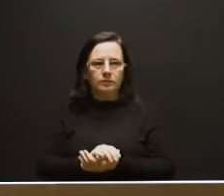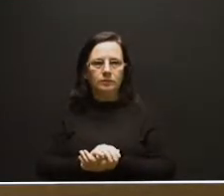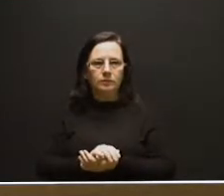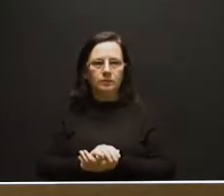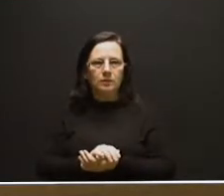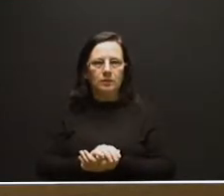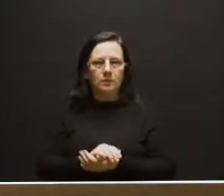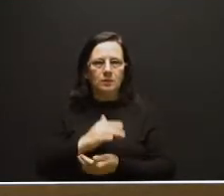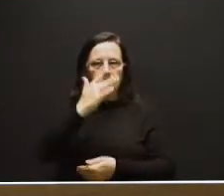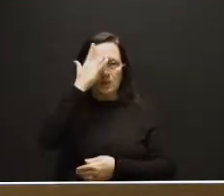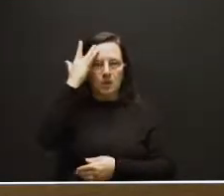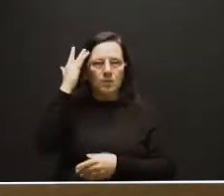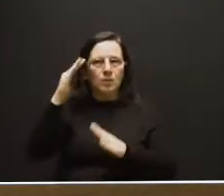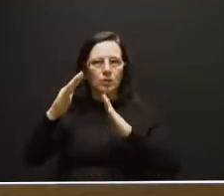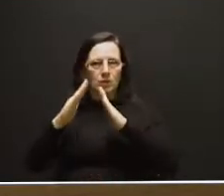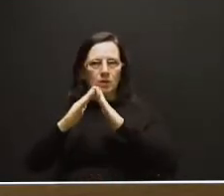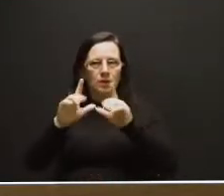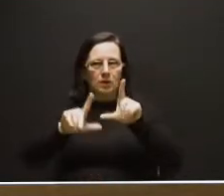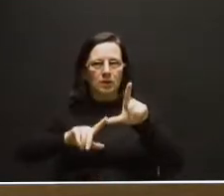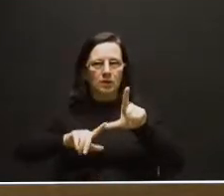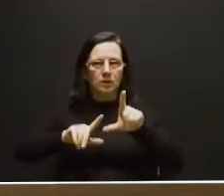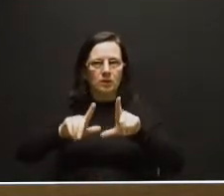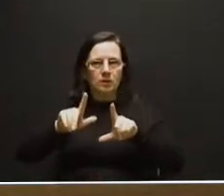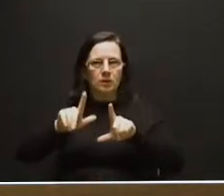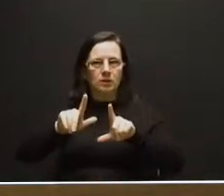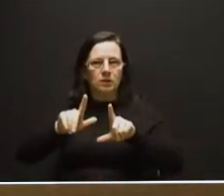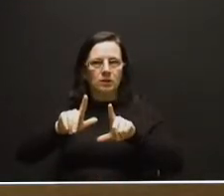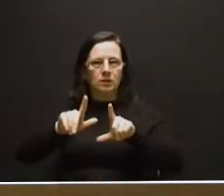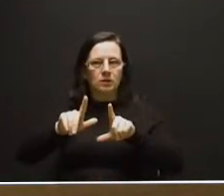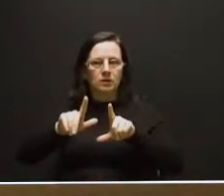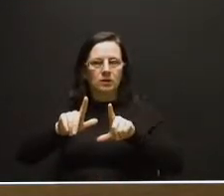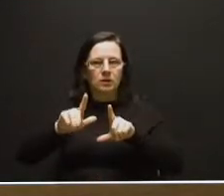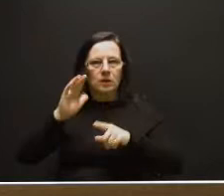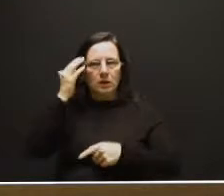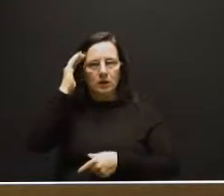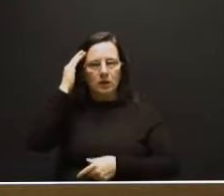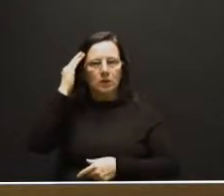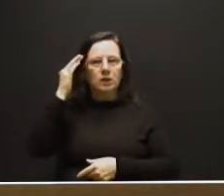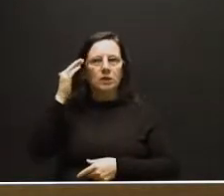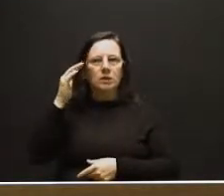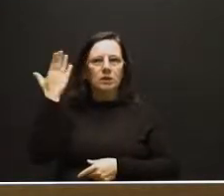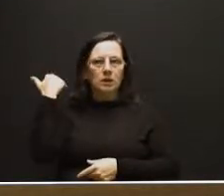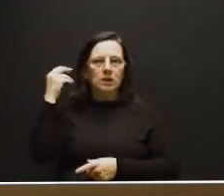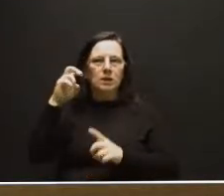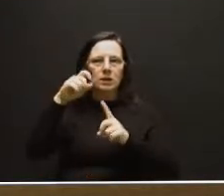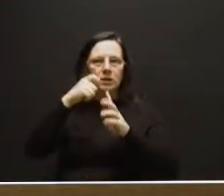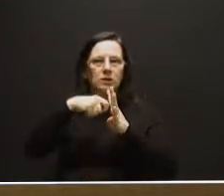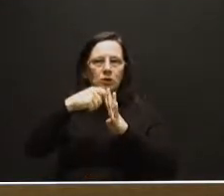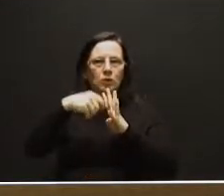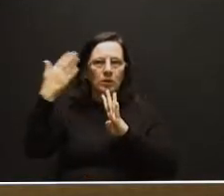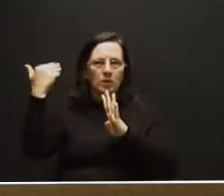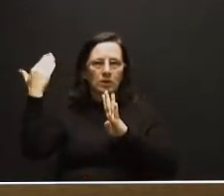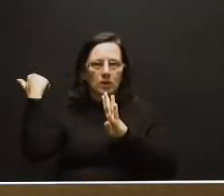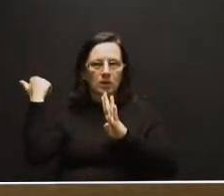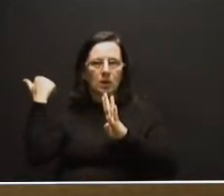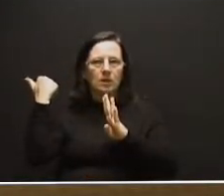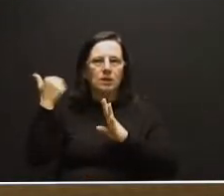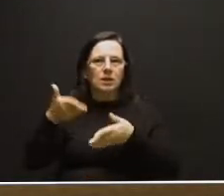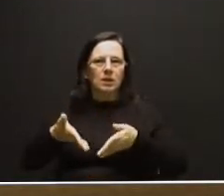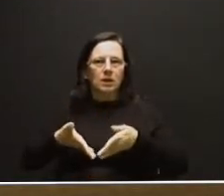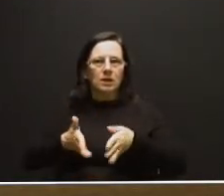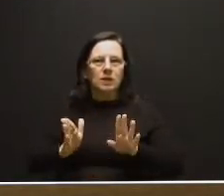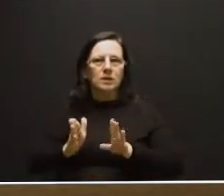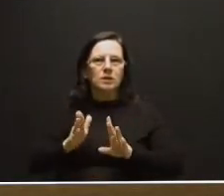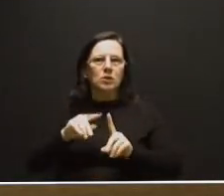município entenda no sul só críticas nasce uma criança cinco meses atrás prematuro